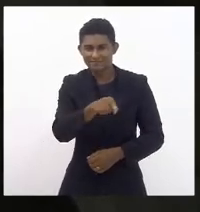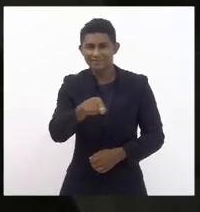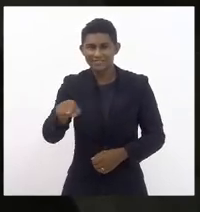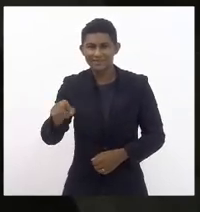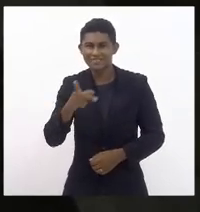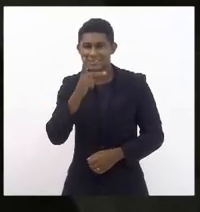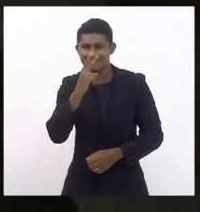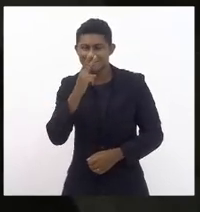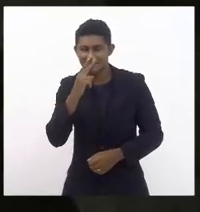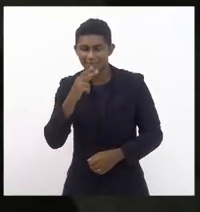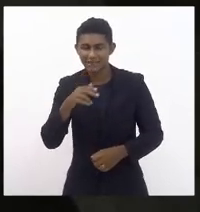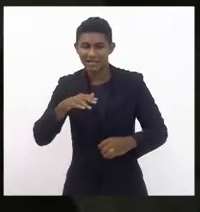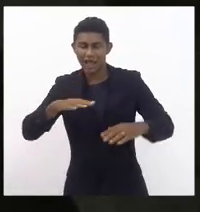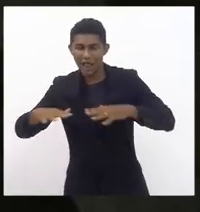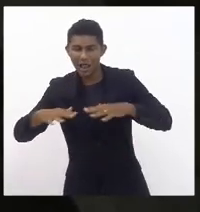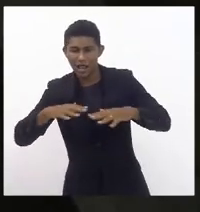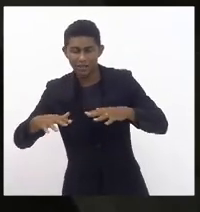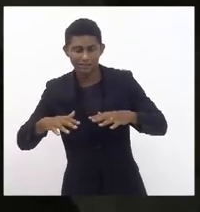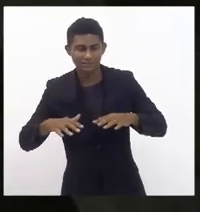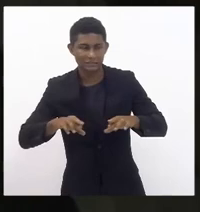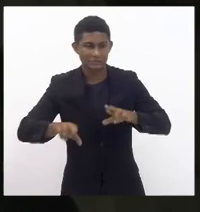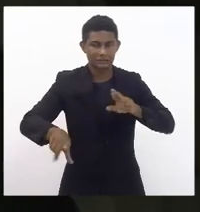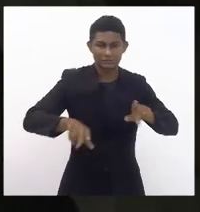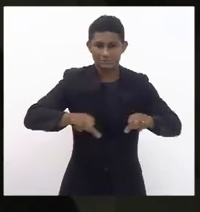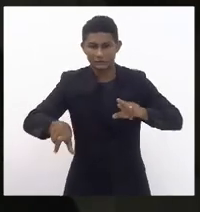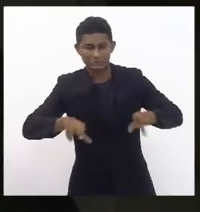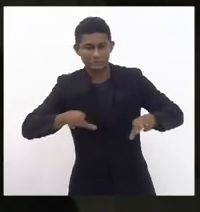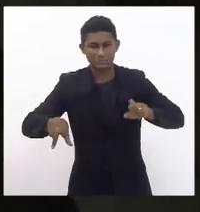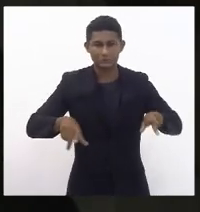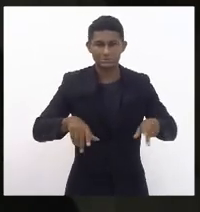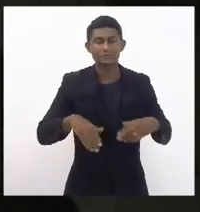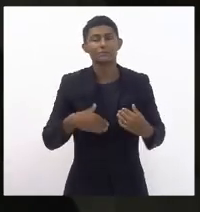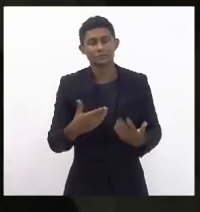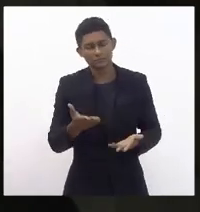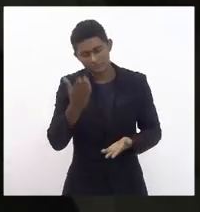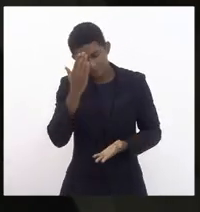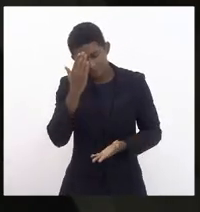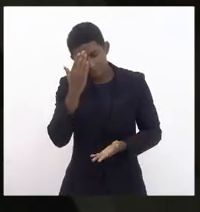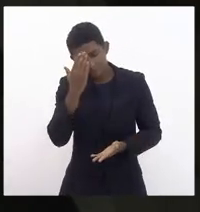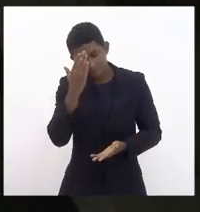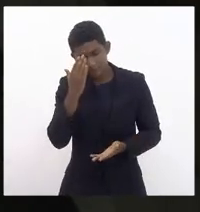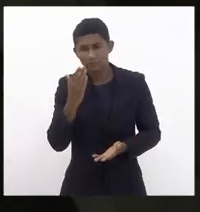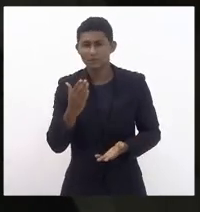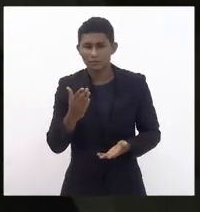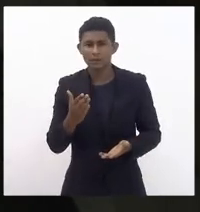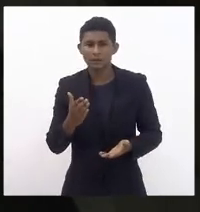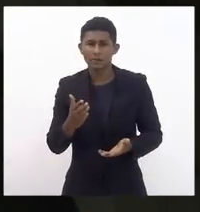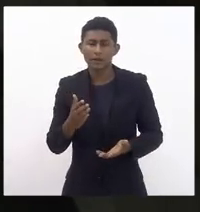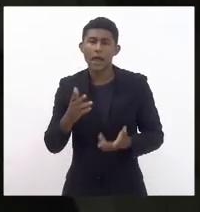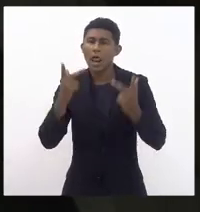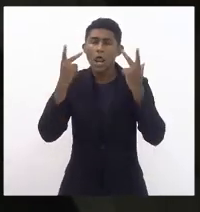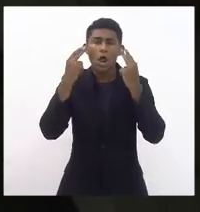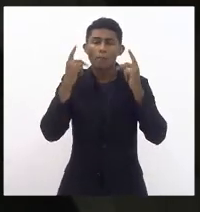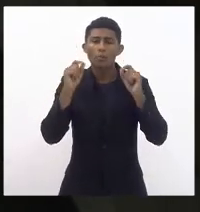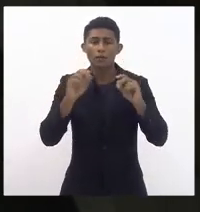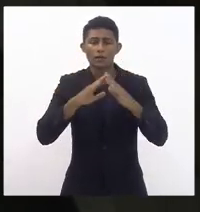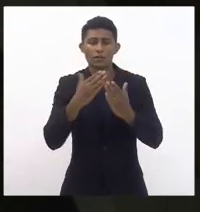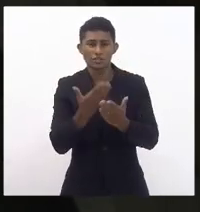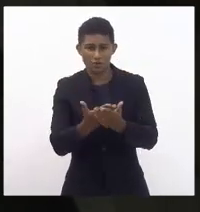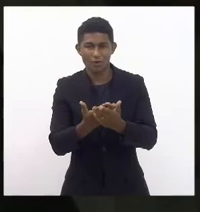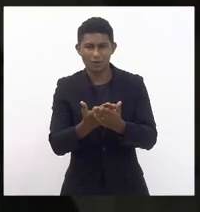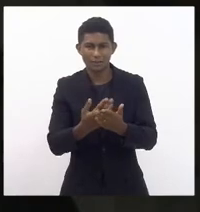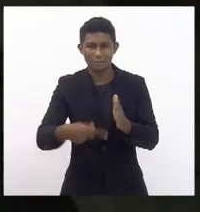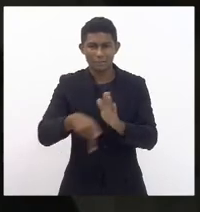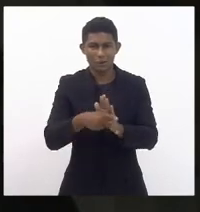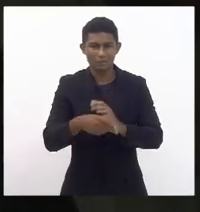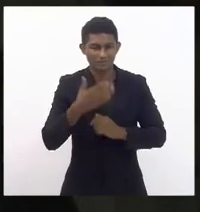ritmos enfim características é muito específicas é muito comum em grande parte das escolas de educação infantil